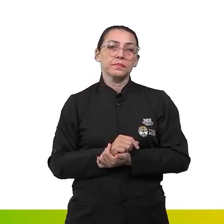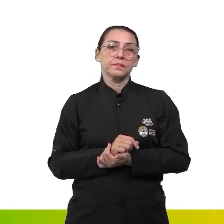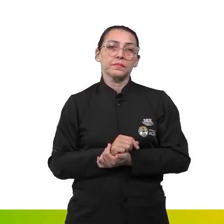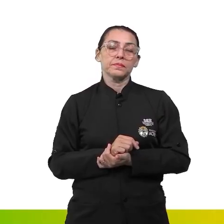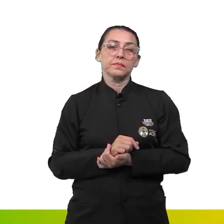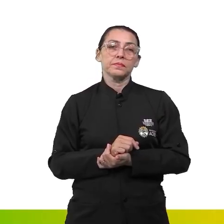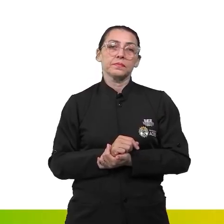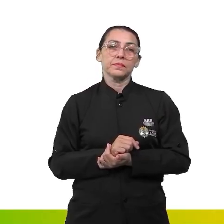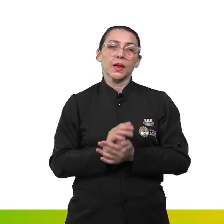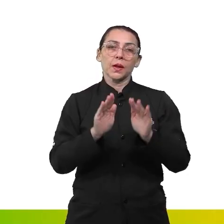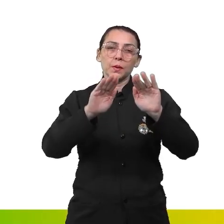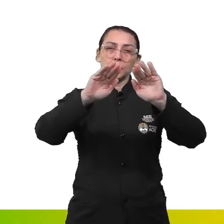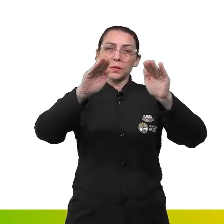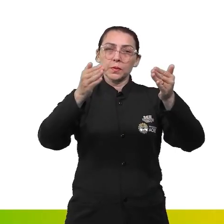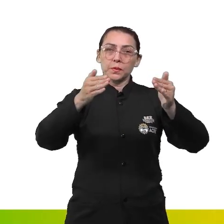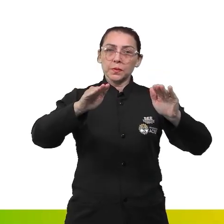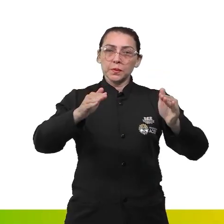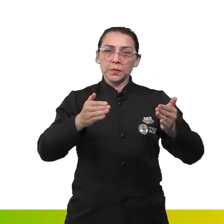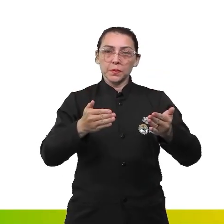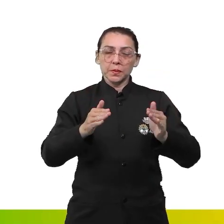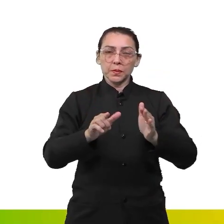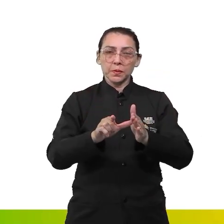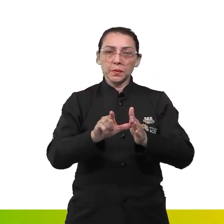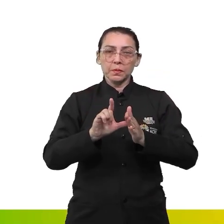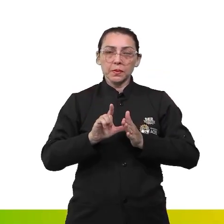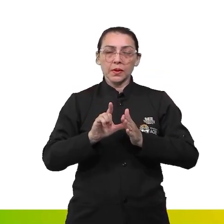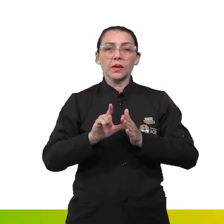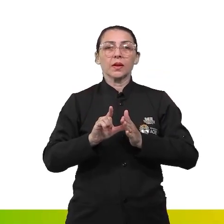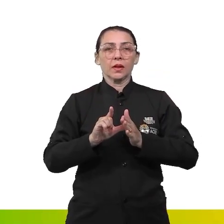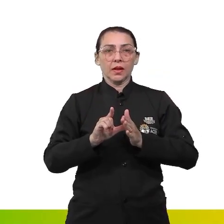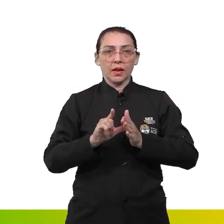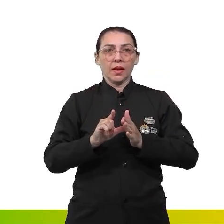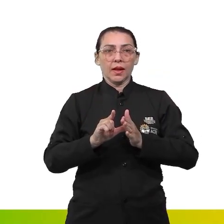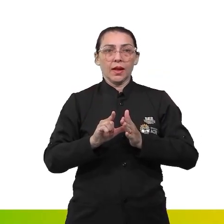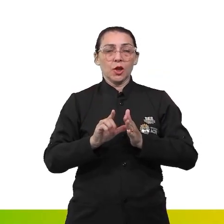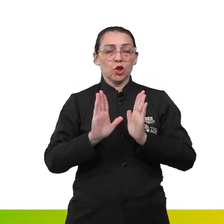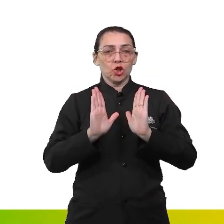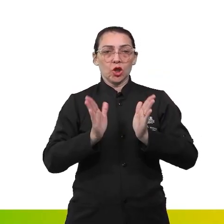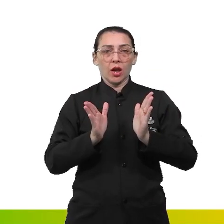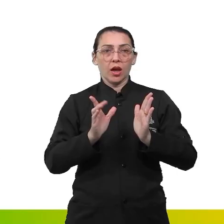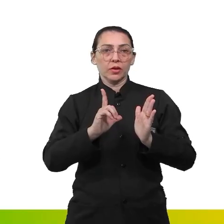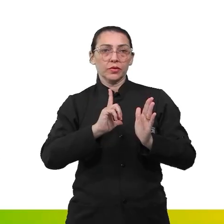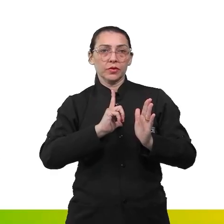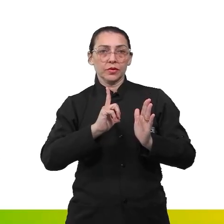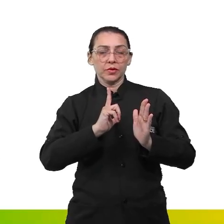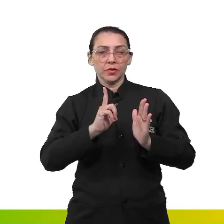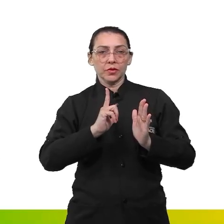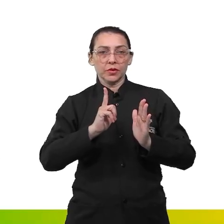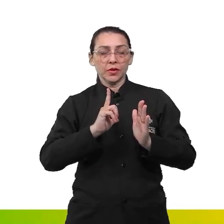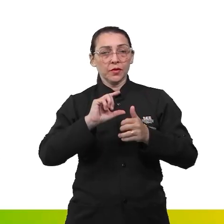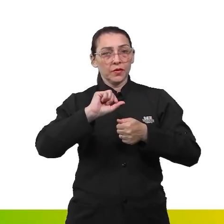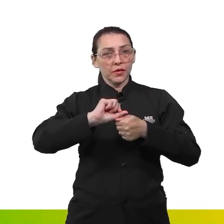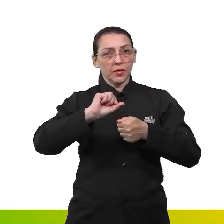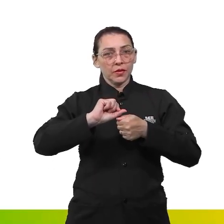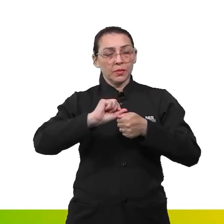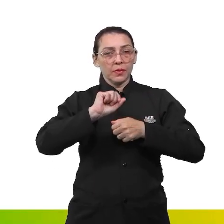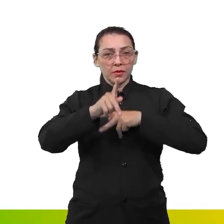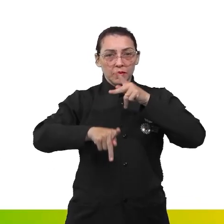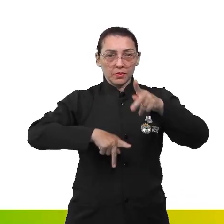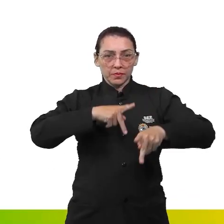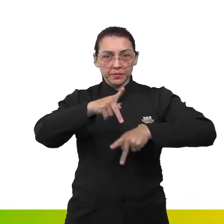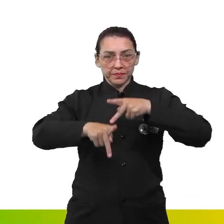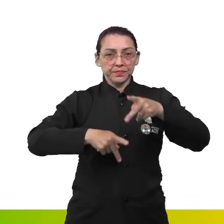complexas esculturas pré-colombianas, que já haviam aqui sido feitas pelos